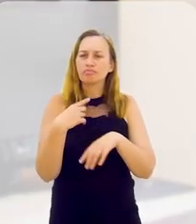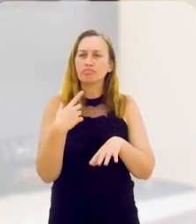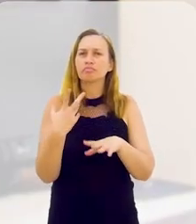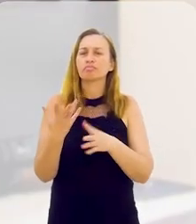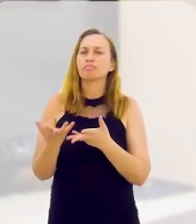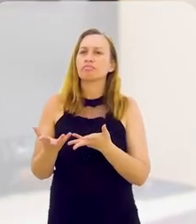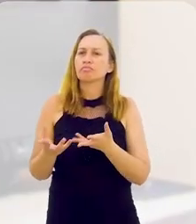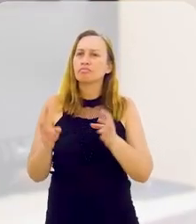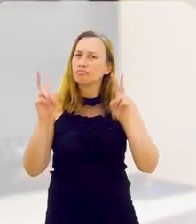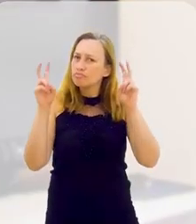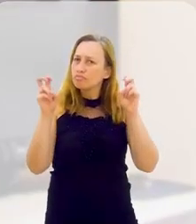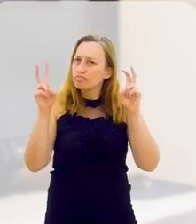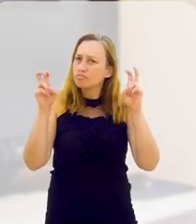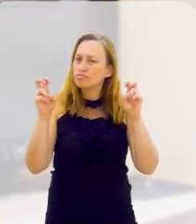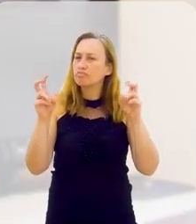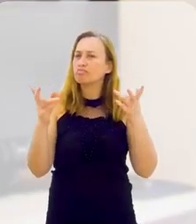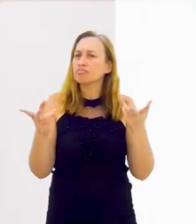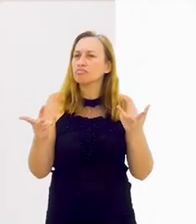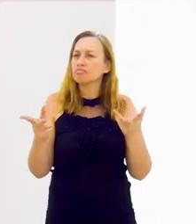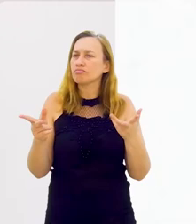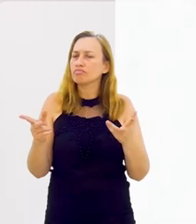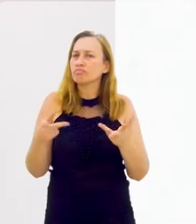dialogar com pautas,